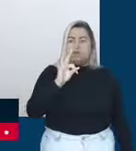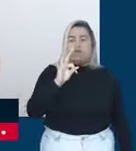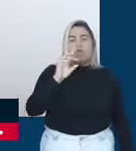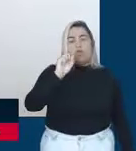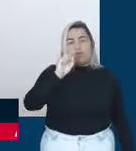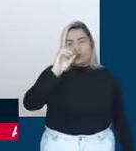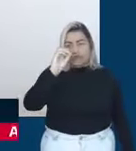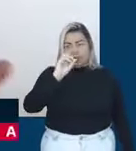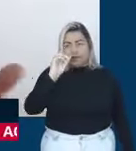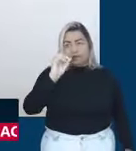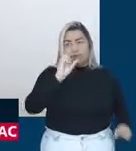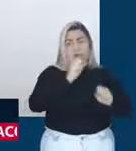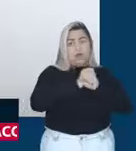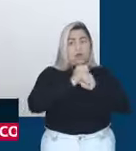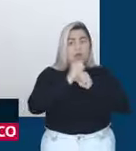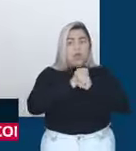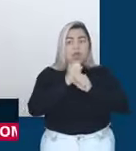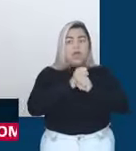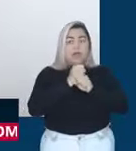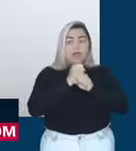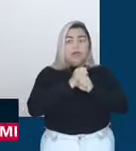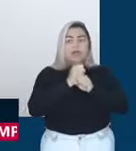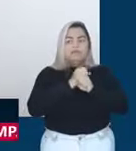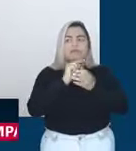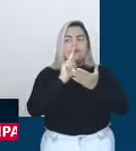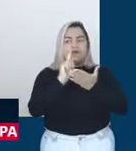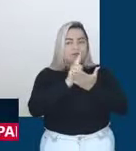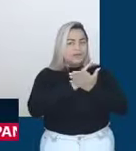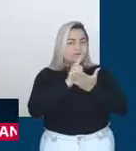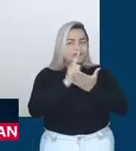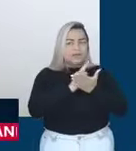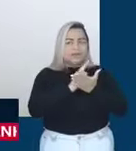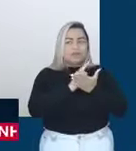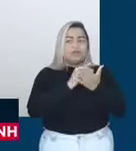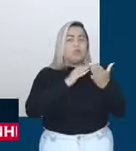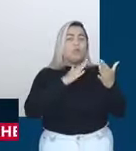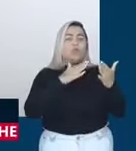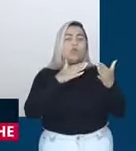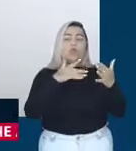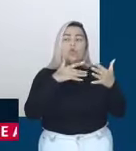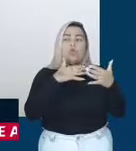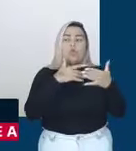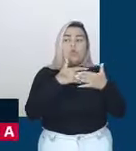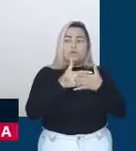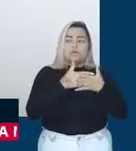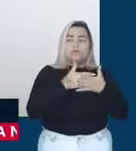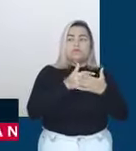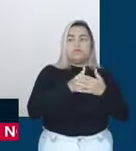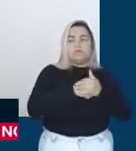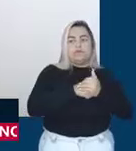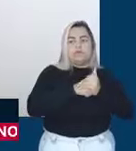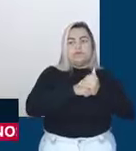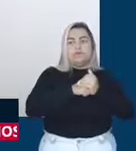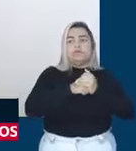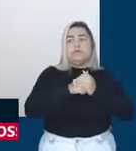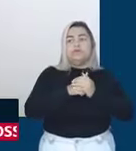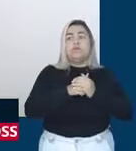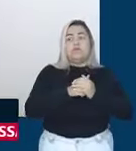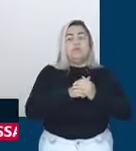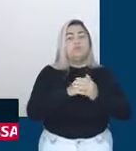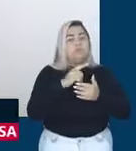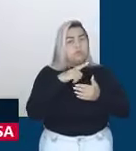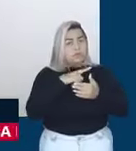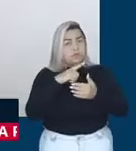80 anos, né? E esse instrumento tem quase próximo a isso. Então, falo tudo isso que nós temos